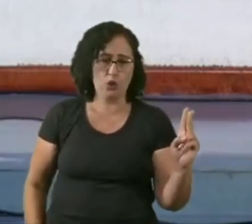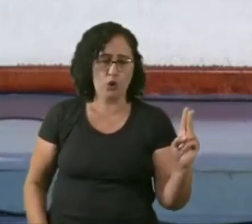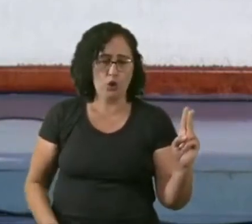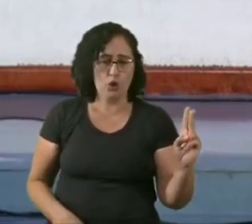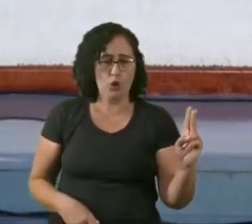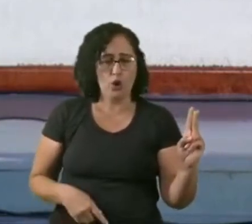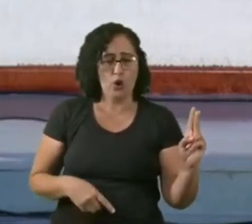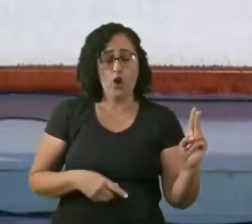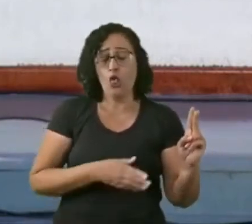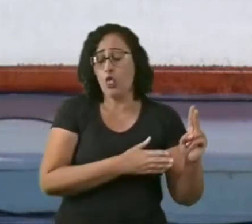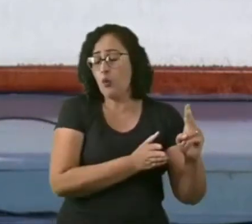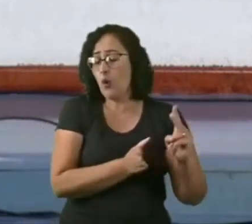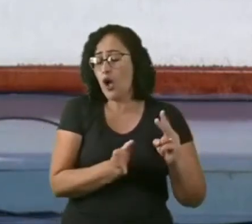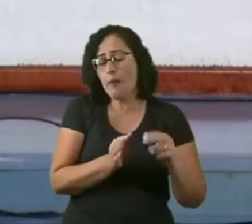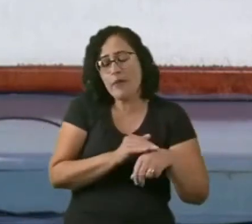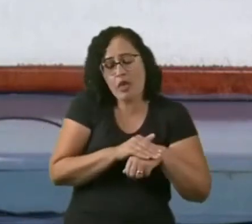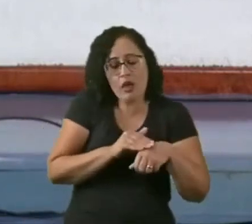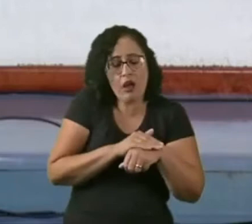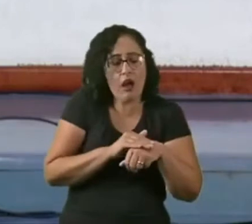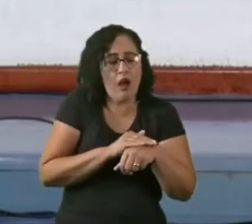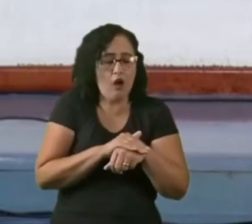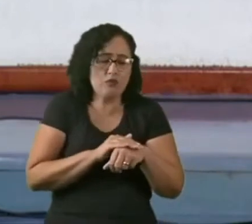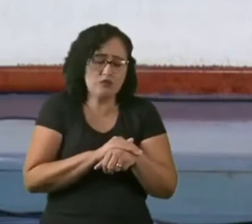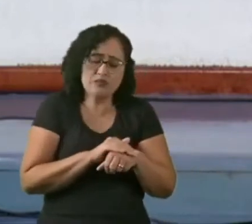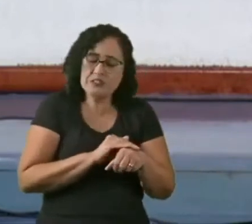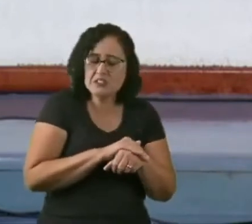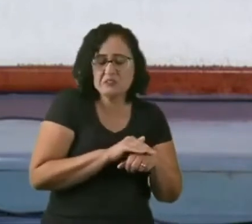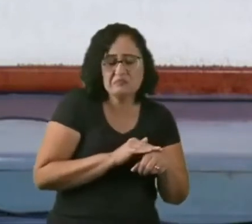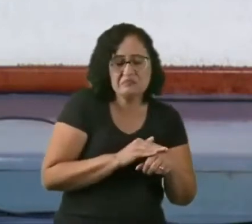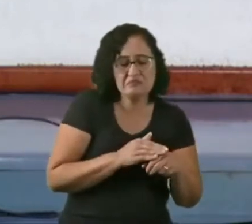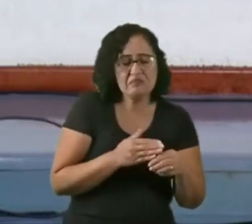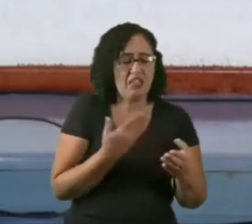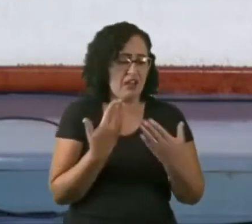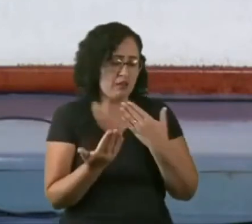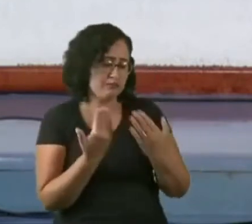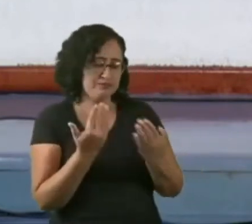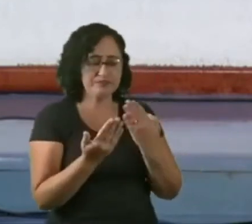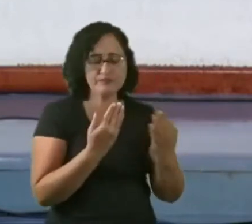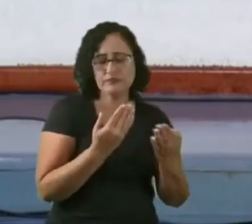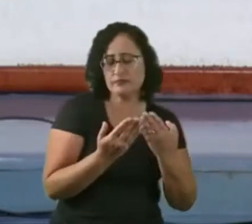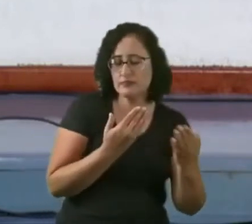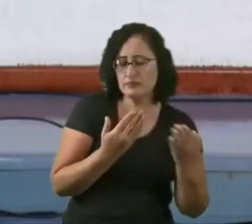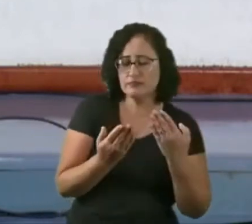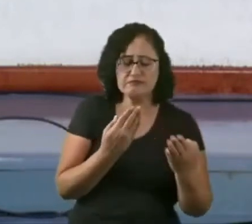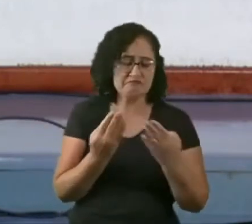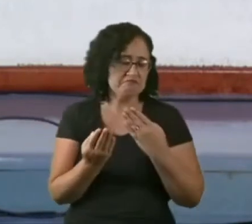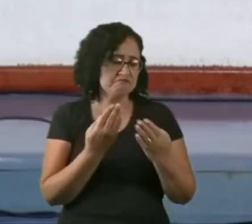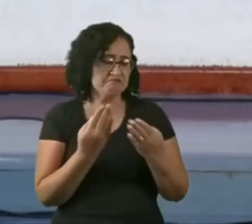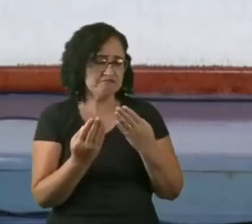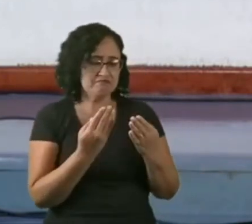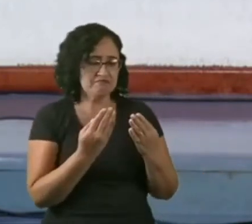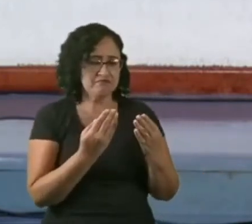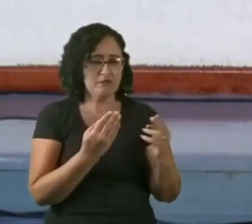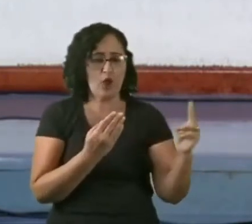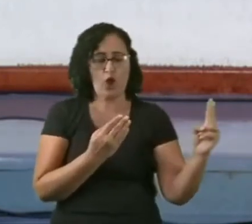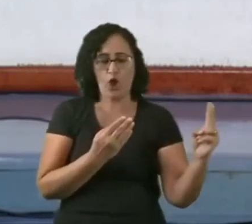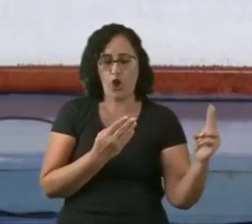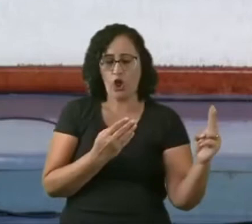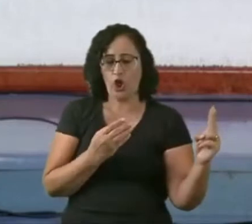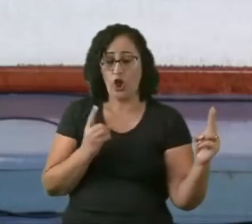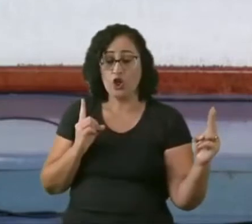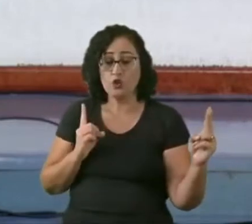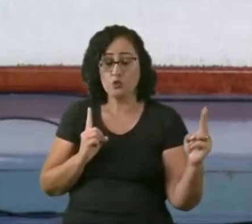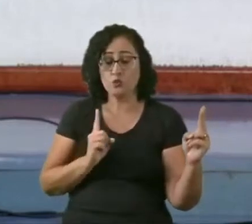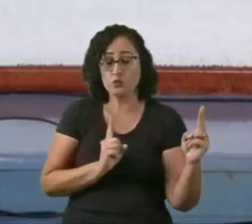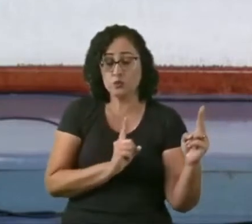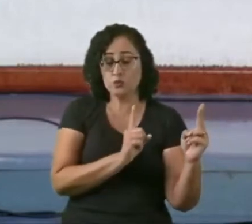conversavam a respeito de tudo o que havia acontecido. Enquanto conversavam e discutiam, o próprio Jesus se aproximou e